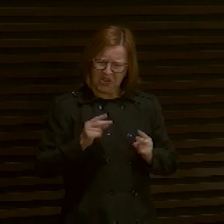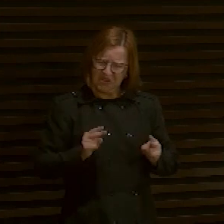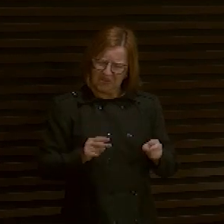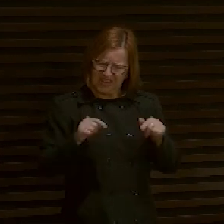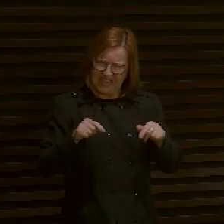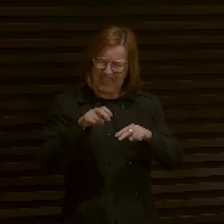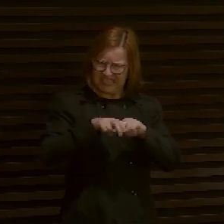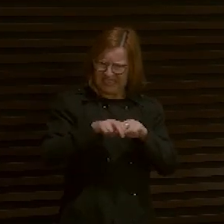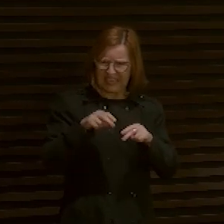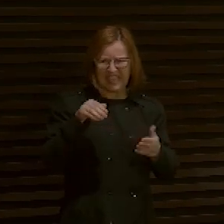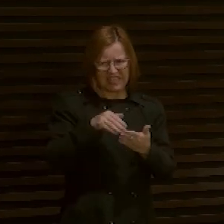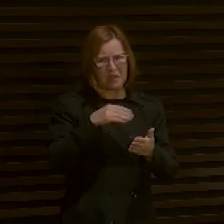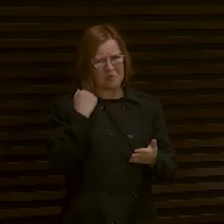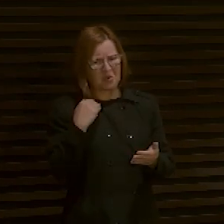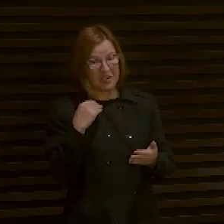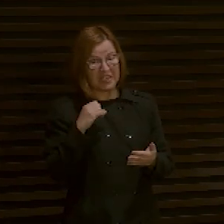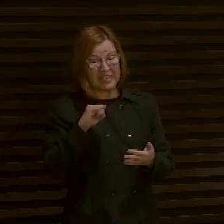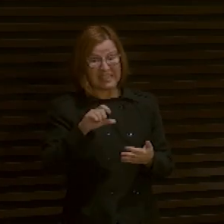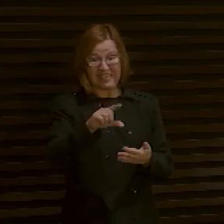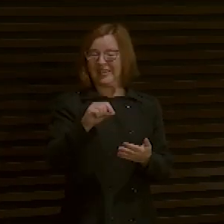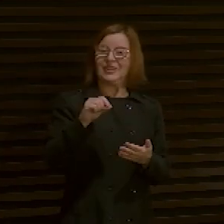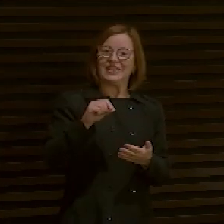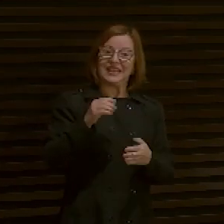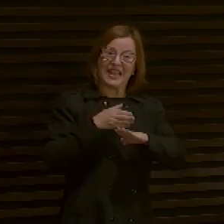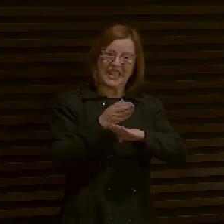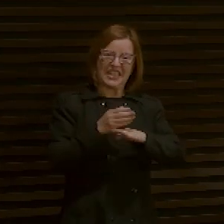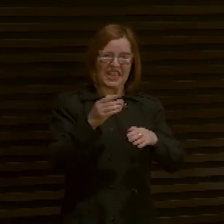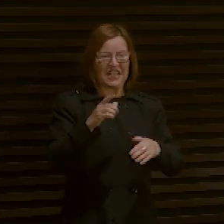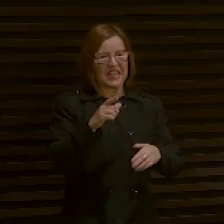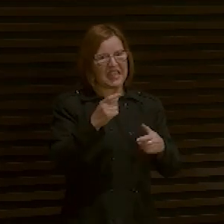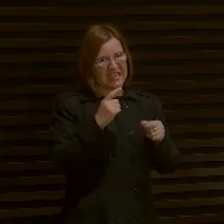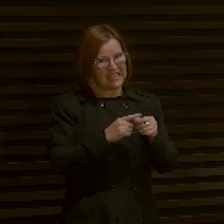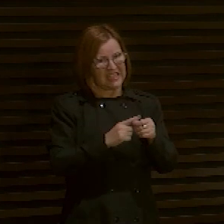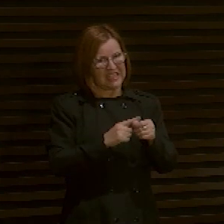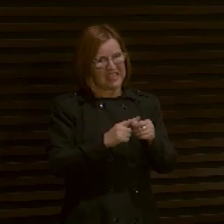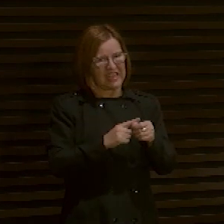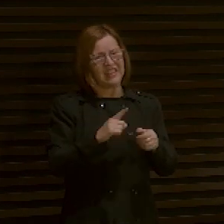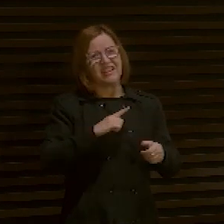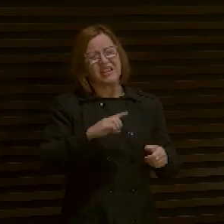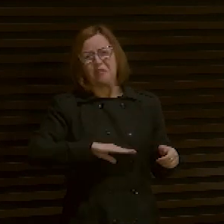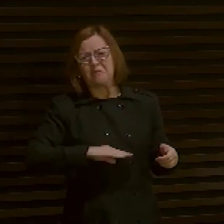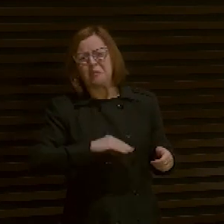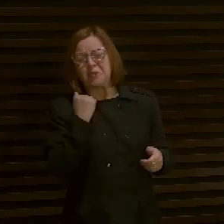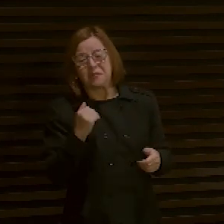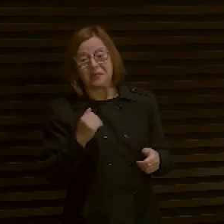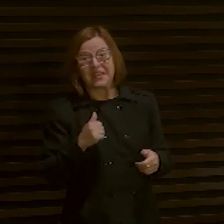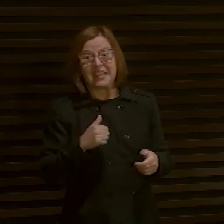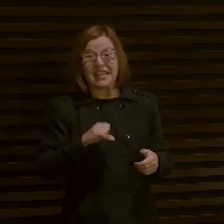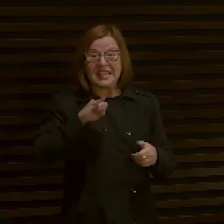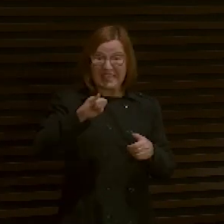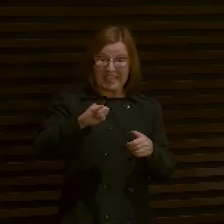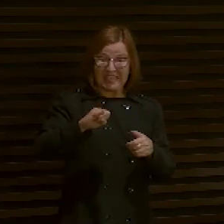até morrer? Se decidirmos entrar na cidade, há fome na cidade e morreremos lá. Se ficarmos sentados aqui,